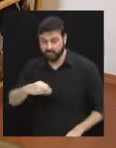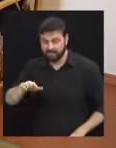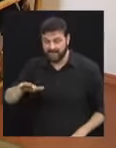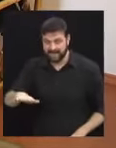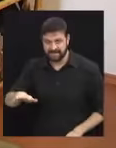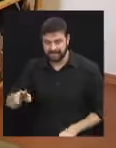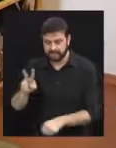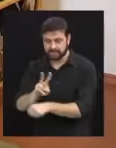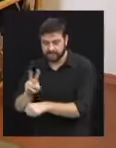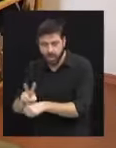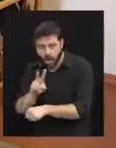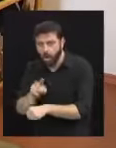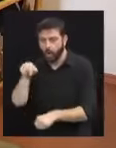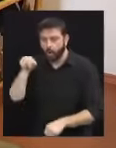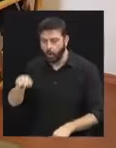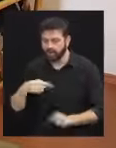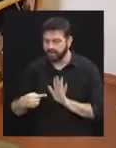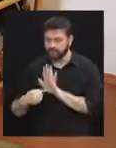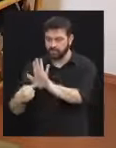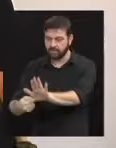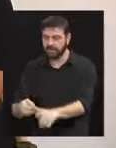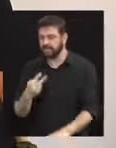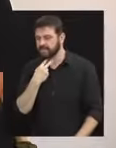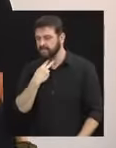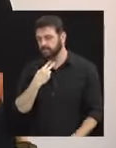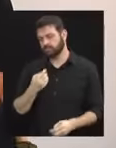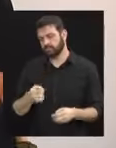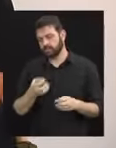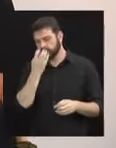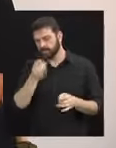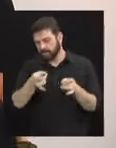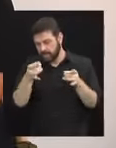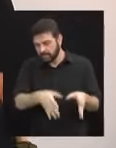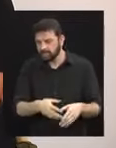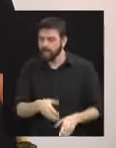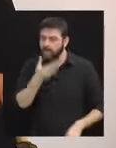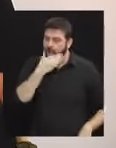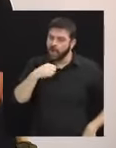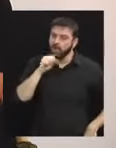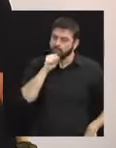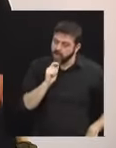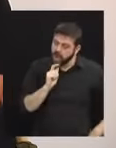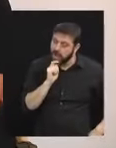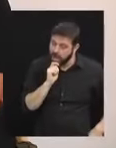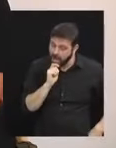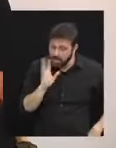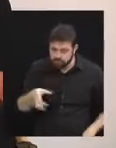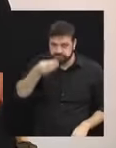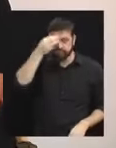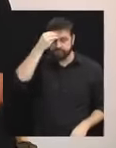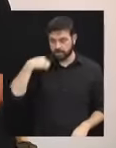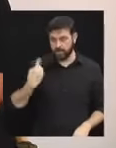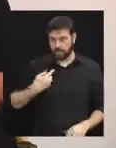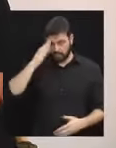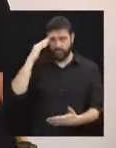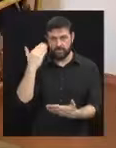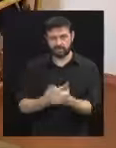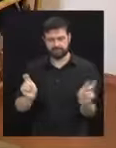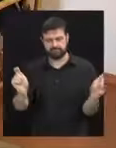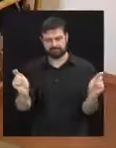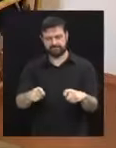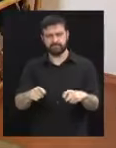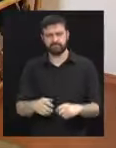dar sinais de que a coisa não é como se pensava antes, eu acho que o nosso resultado vai ser bastante positivo.